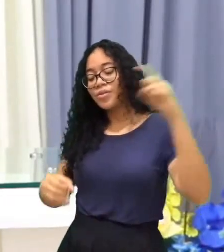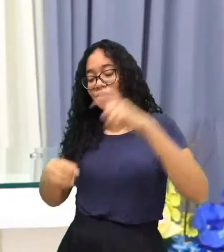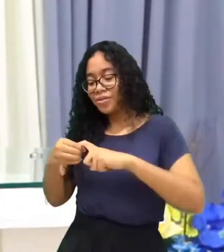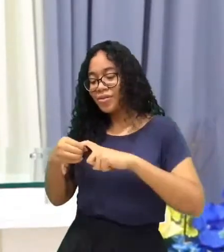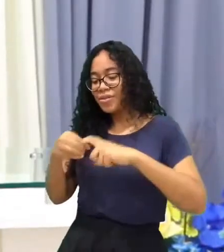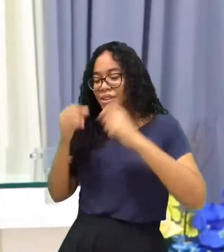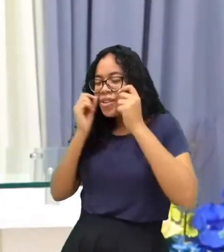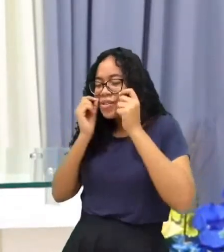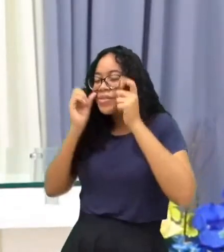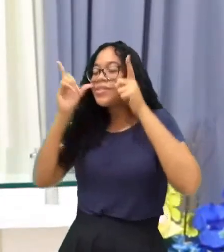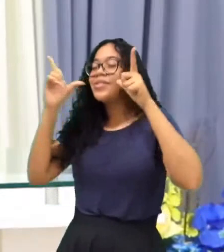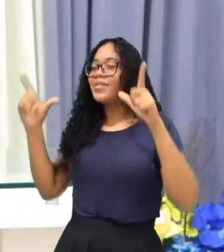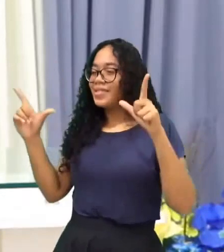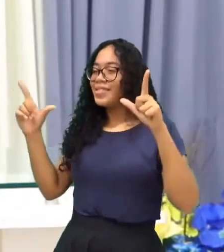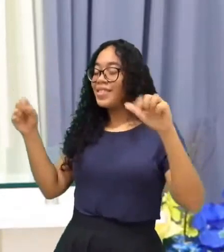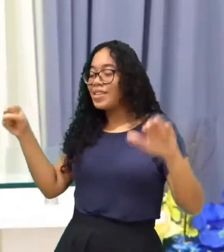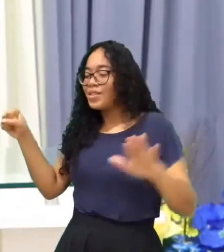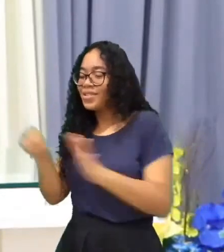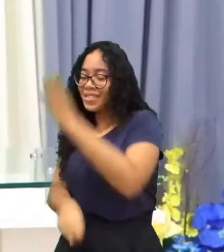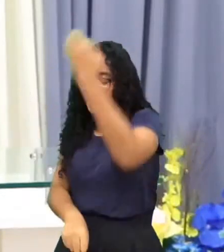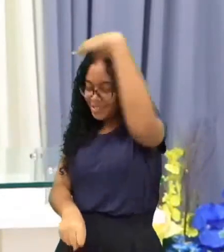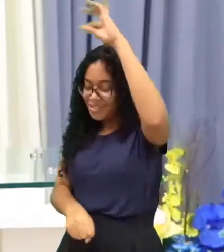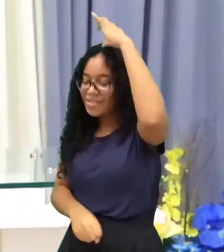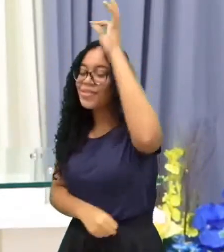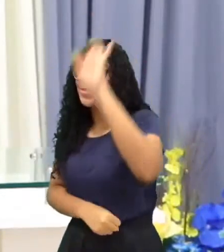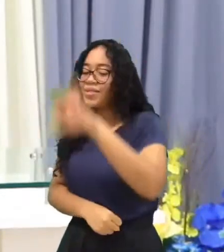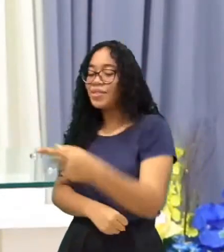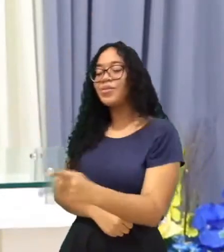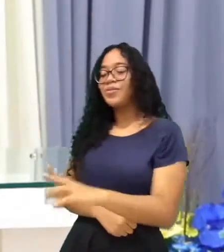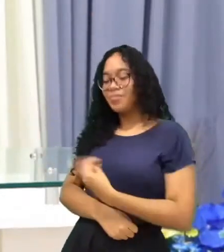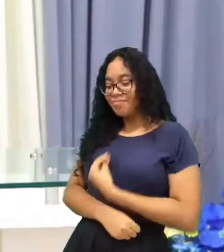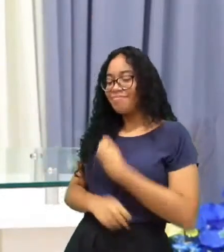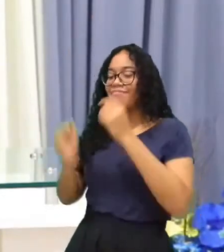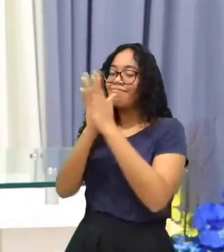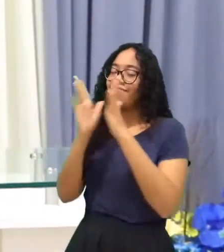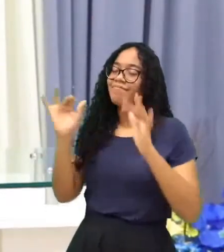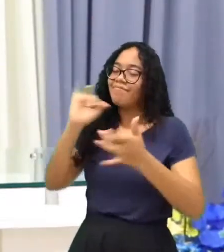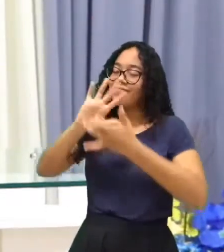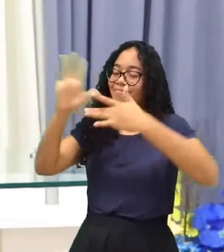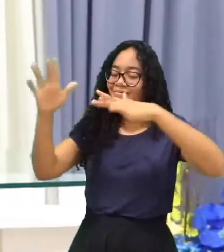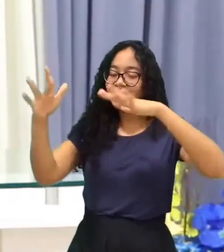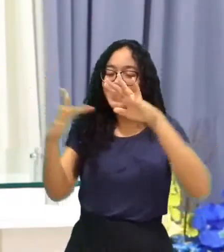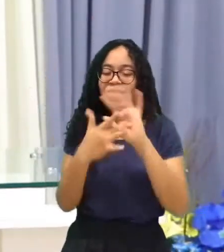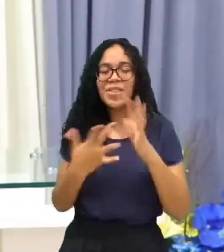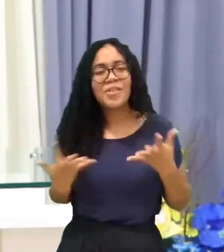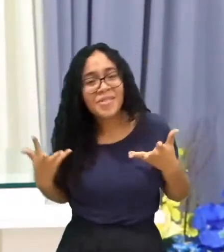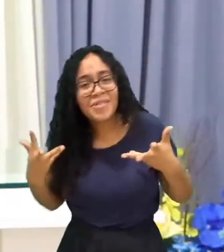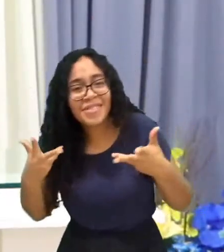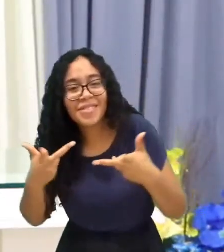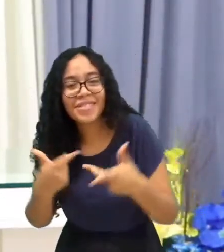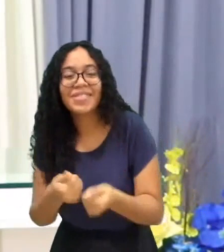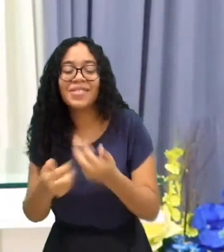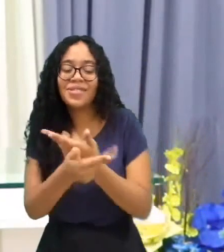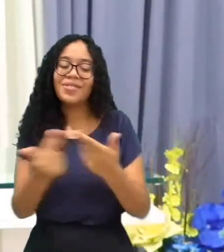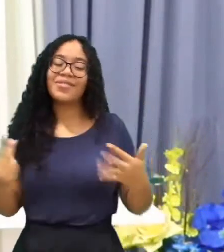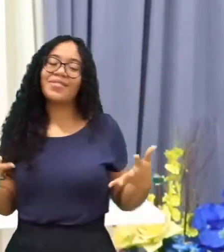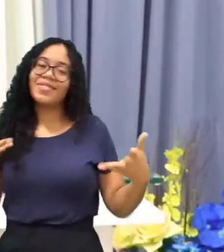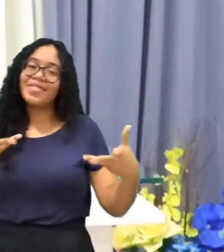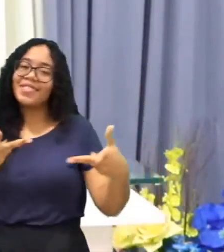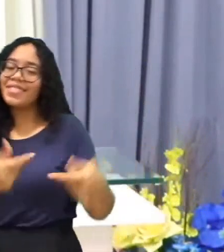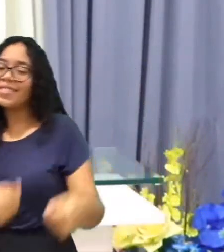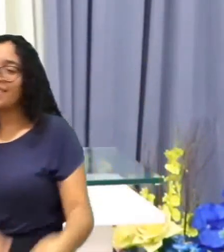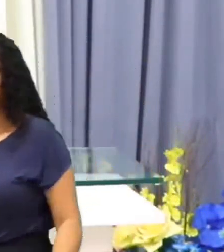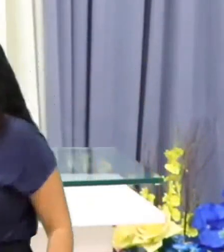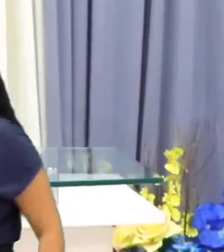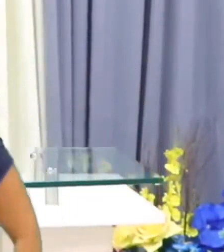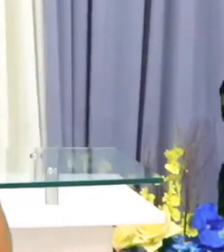e sejas cheio do Espírito Santo. Glória a Jesus. Que coisa linda, que coisa maravilhosa.